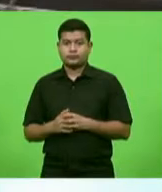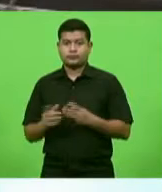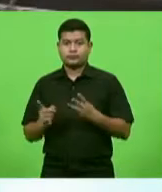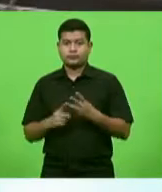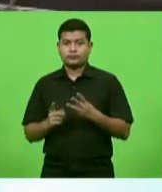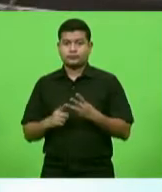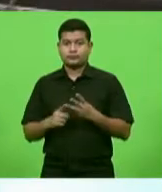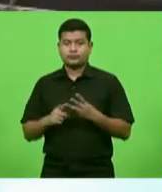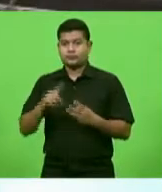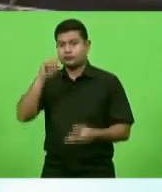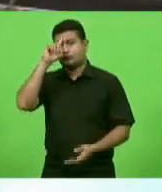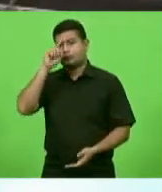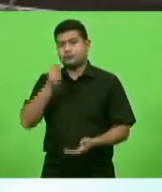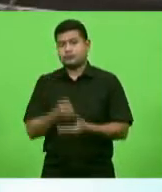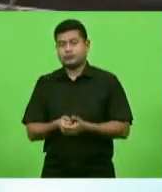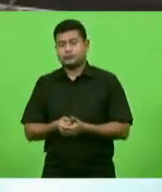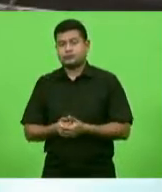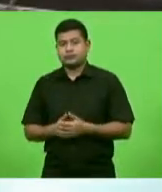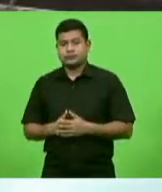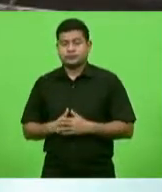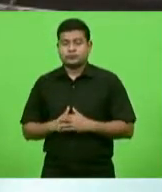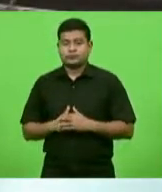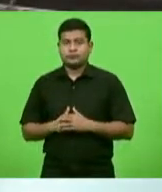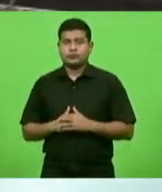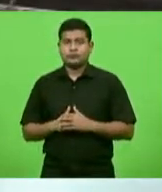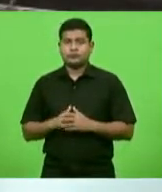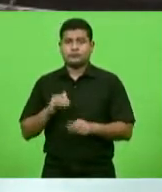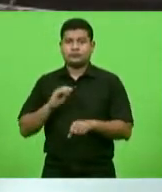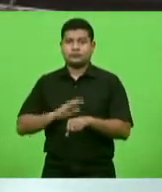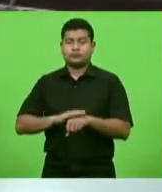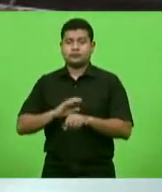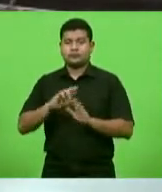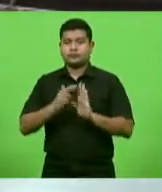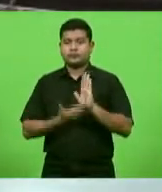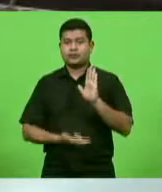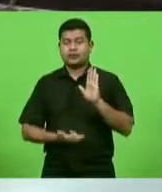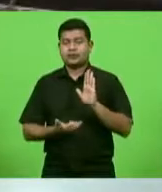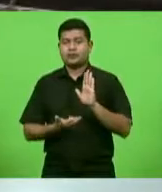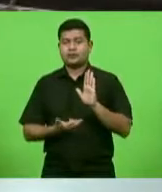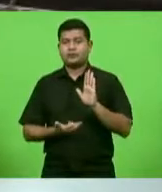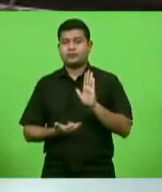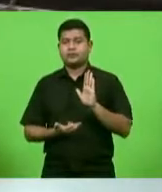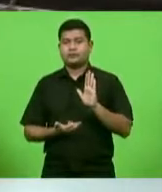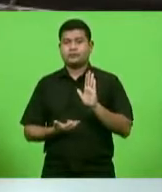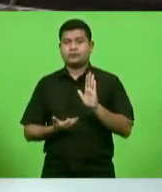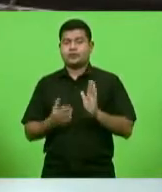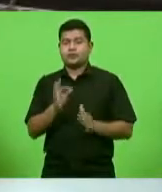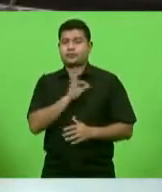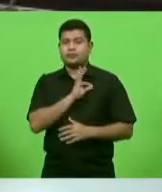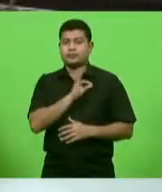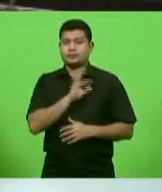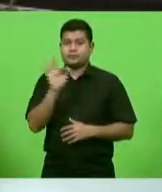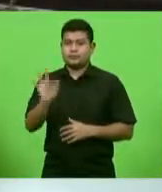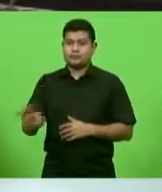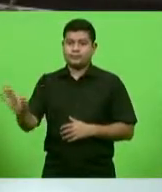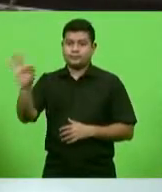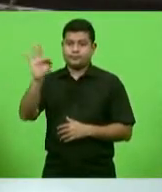Terceiro ato superveniente. Do relatório da Polícia Federal.